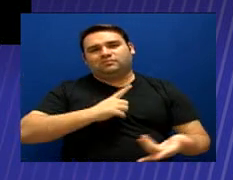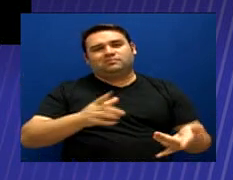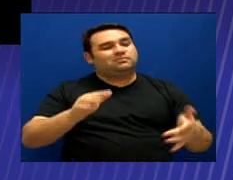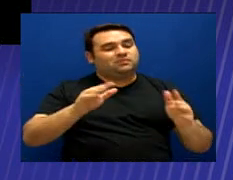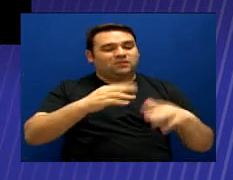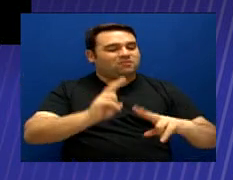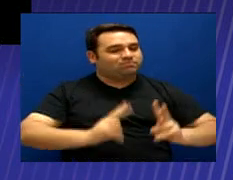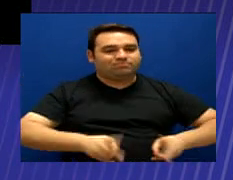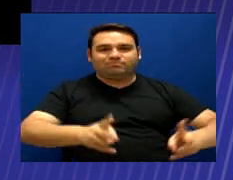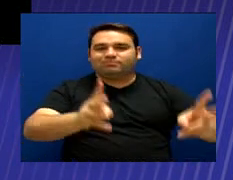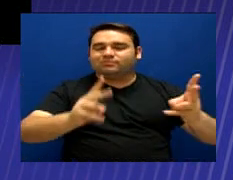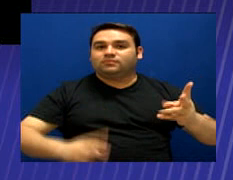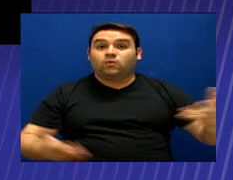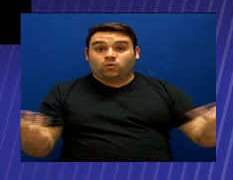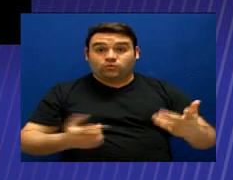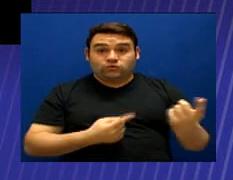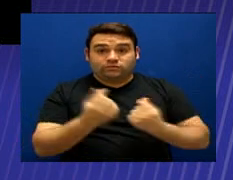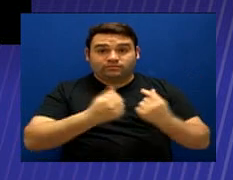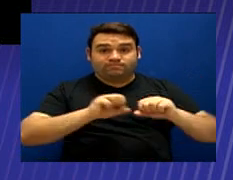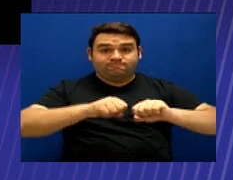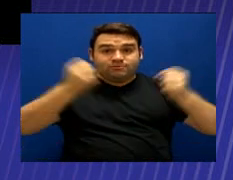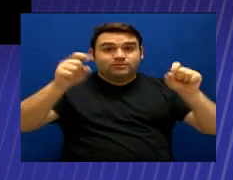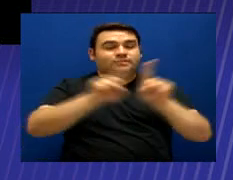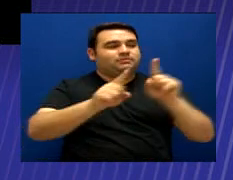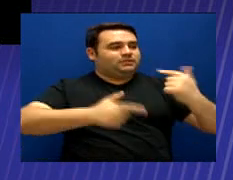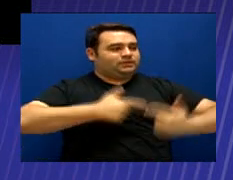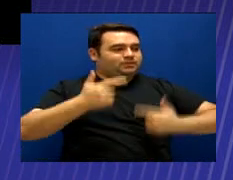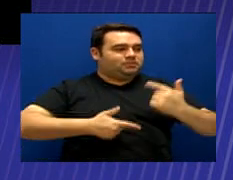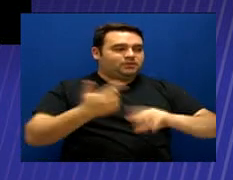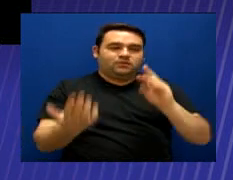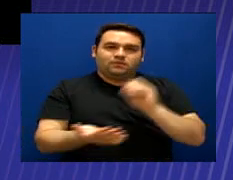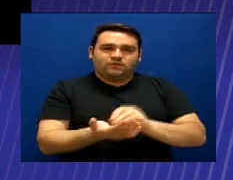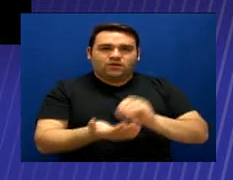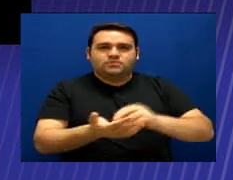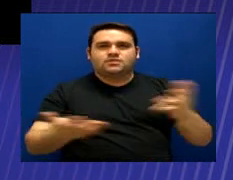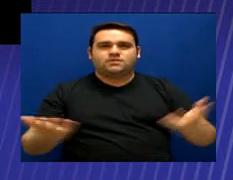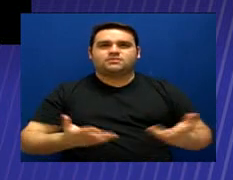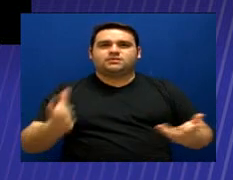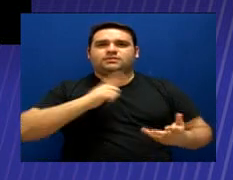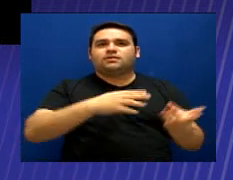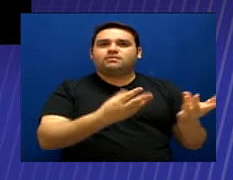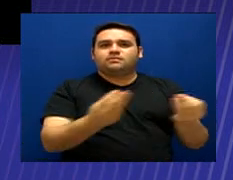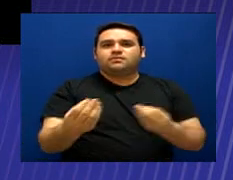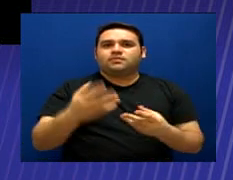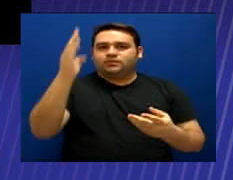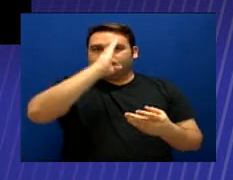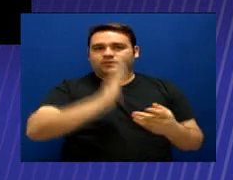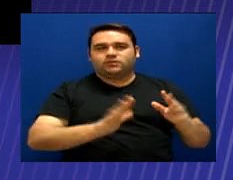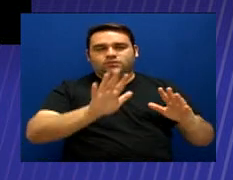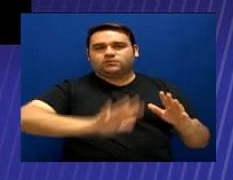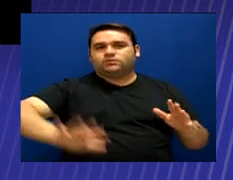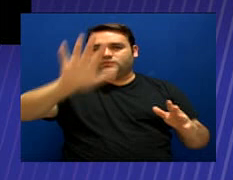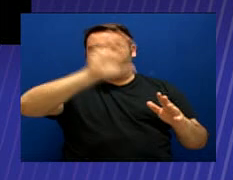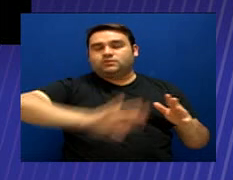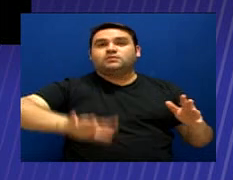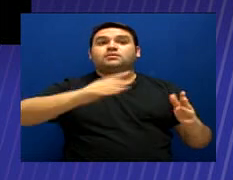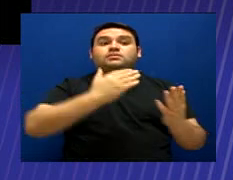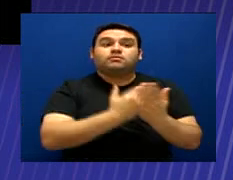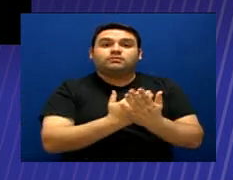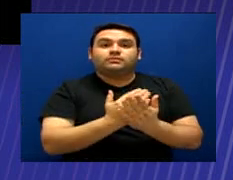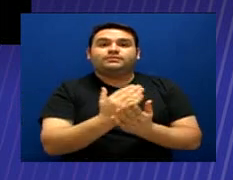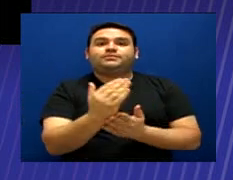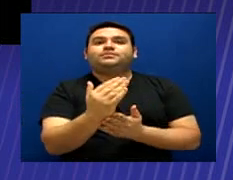fim. Com a crise política e desemprego que nós estamos passando hoje em nosso país, a gente vê um